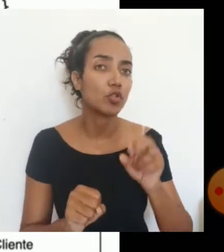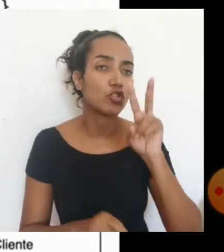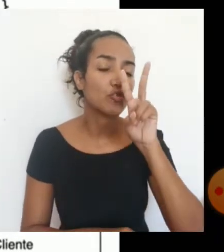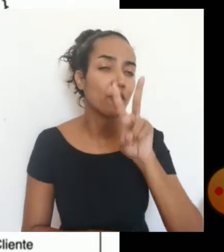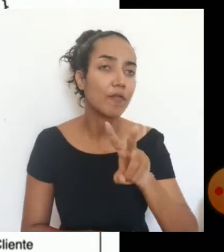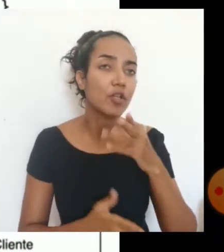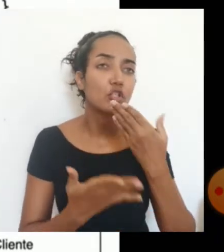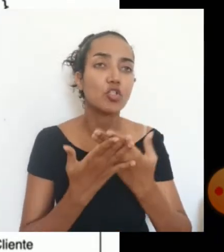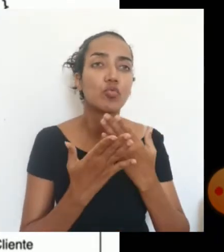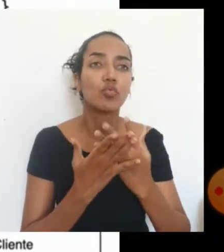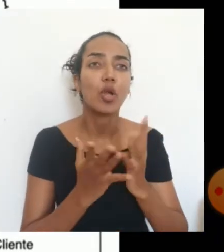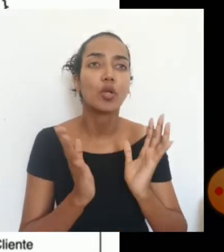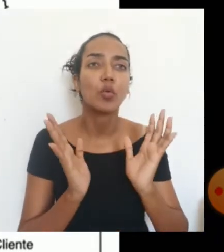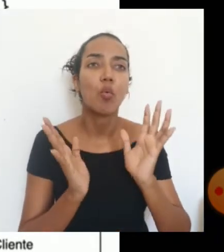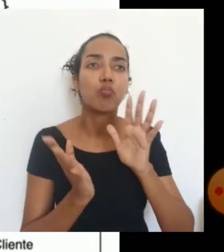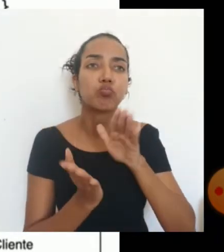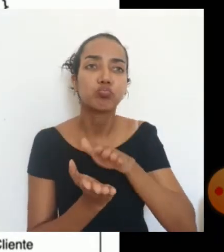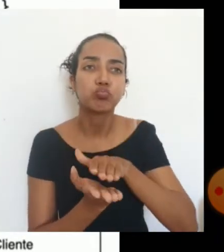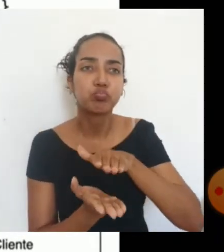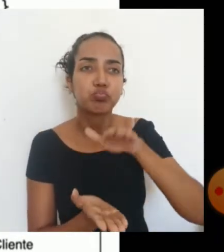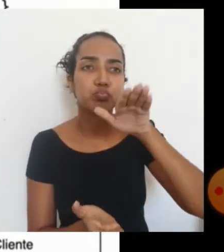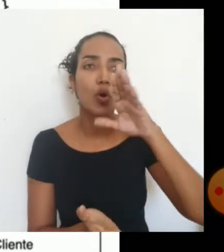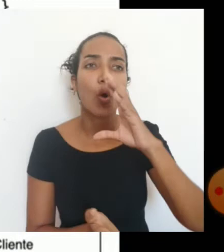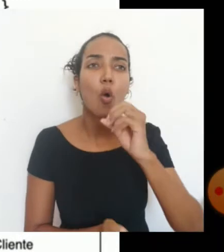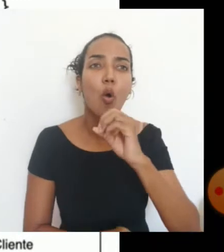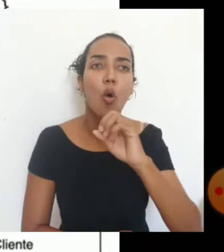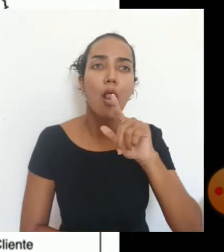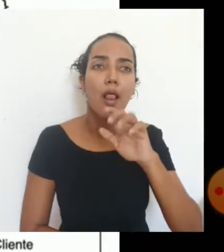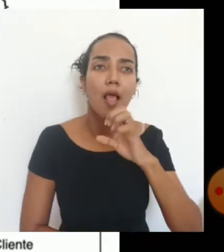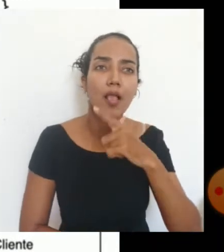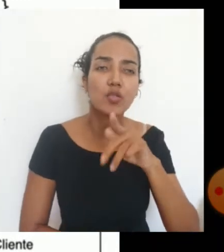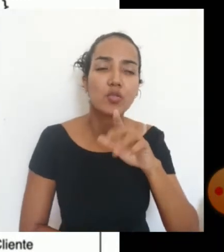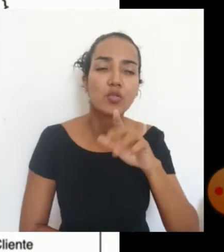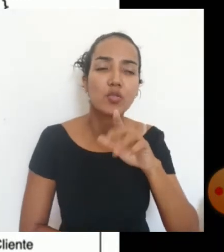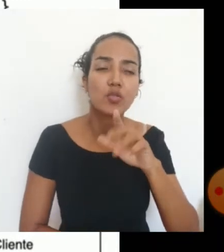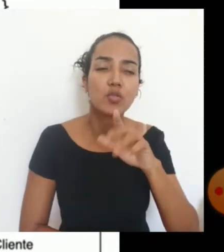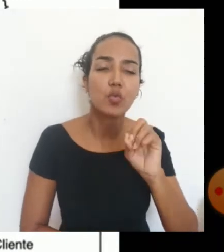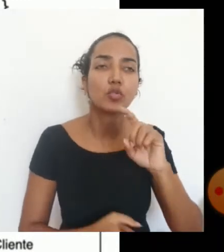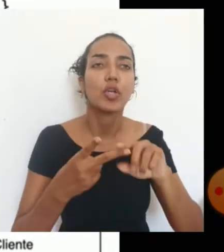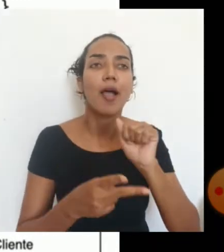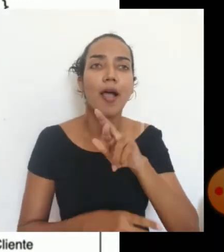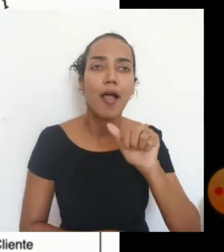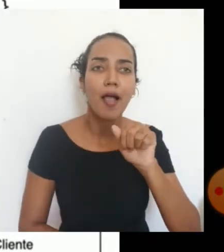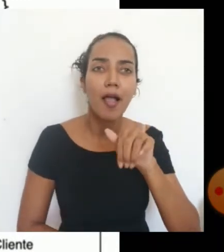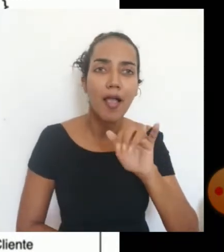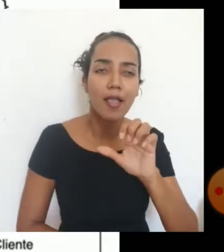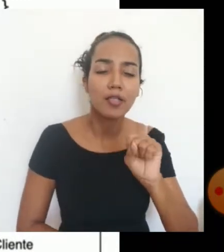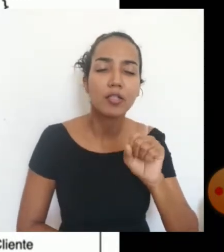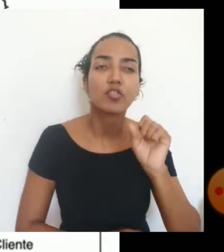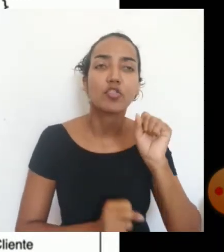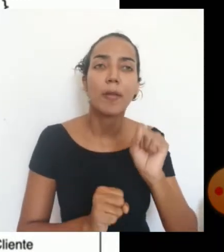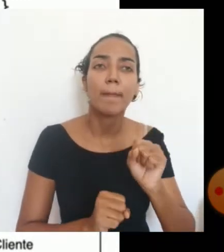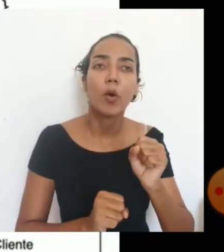arrays, a gente pode definir atributos, inclusive, nas duas classes. Para esse exemplo, vamos focar